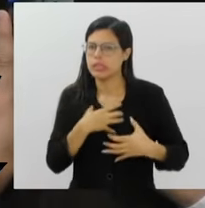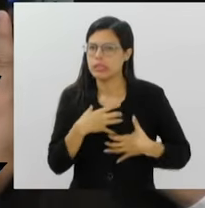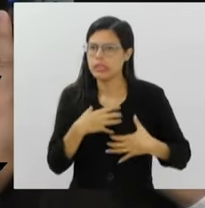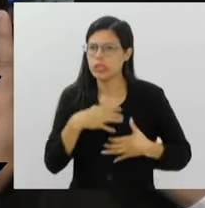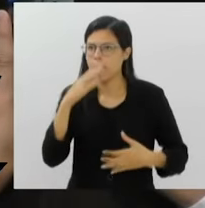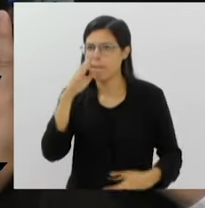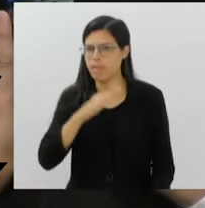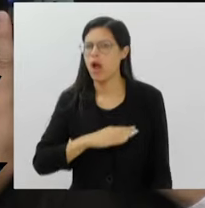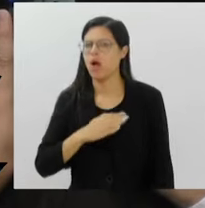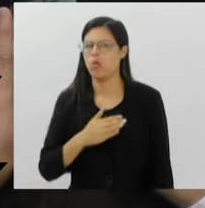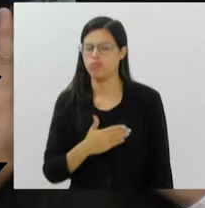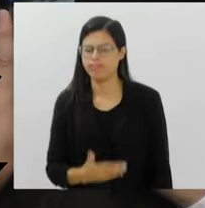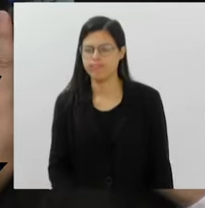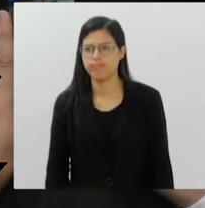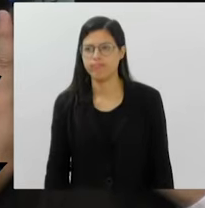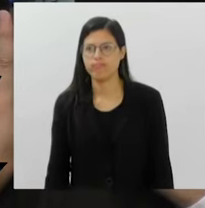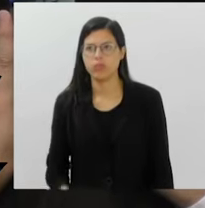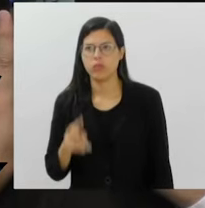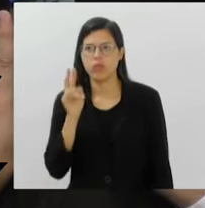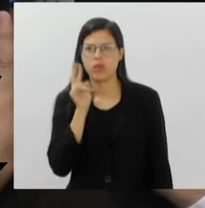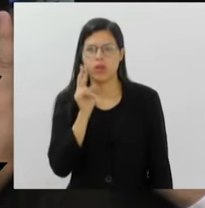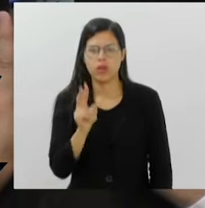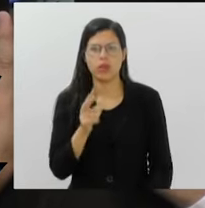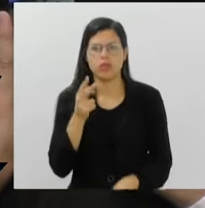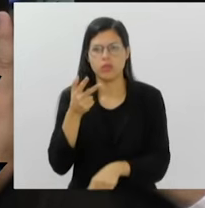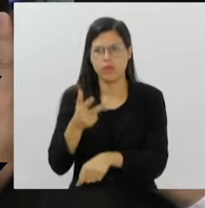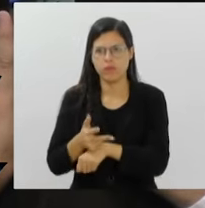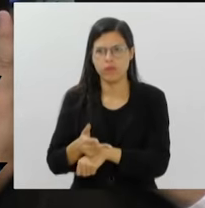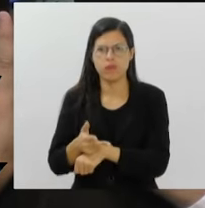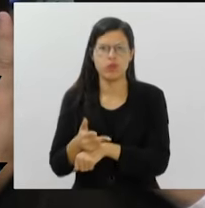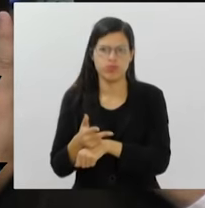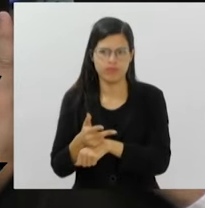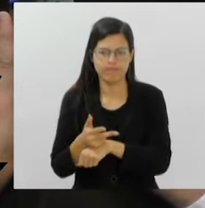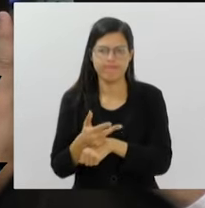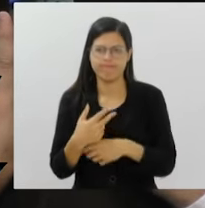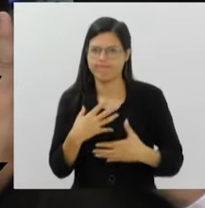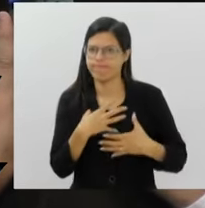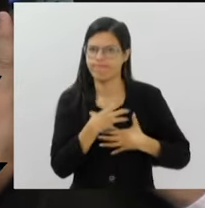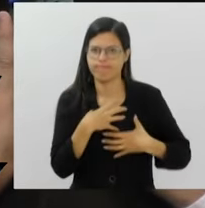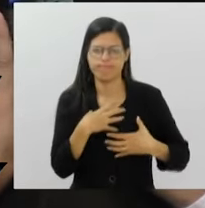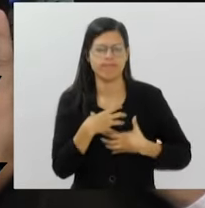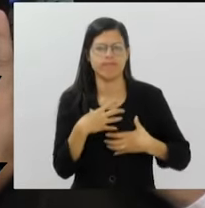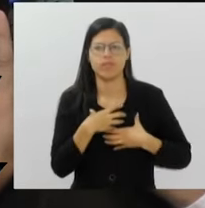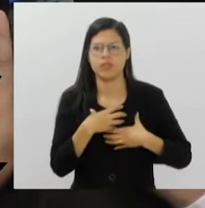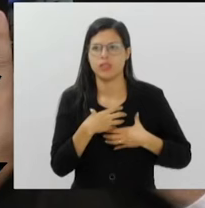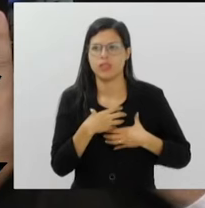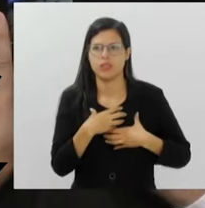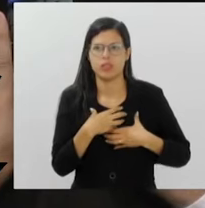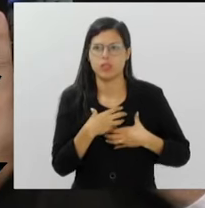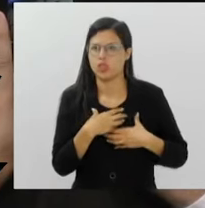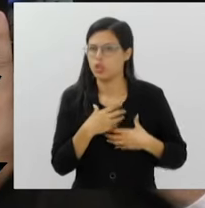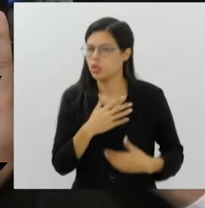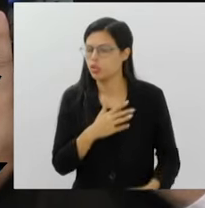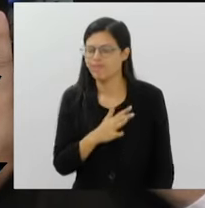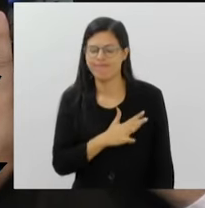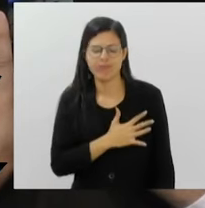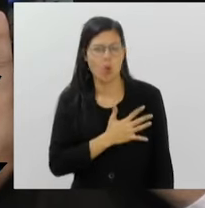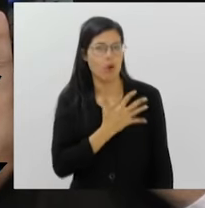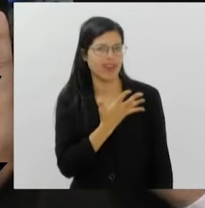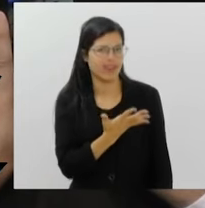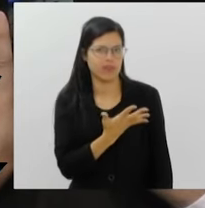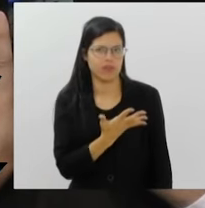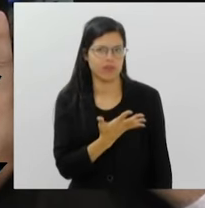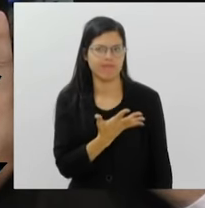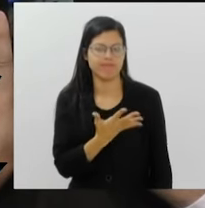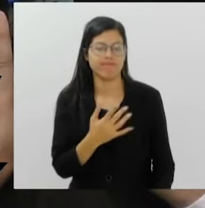uma porcaria, olhando aquele vídeo. Eu me senti uma merda de pessoa, meu irmão, porque muitas